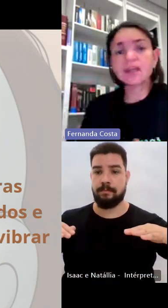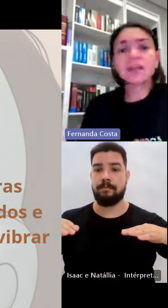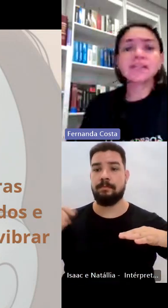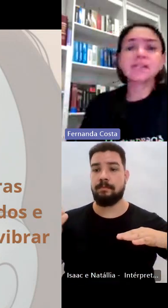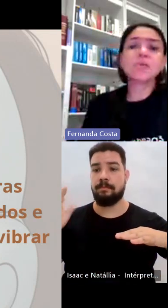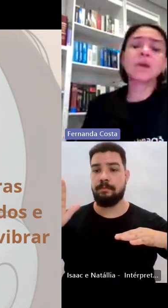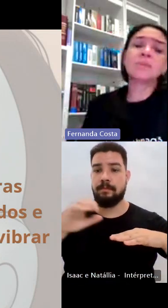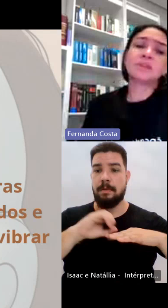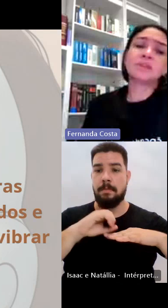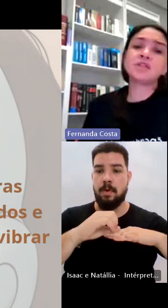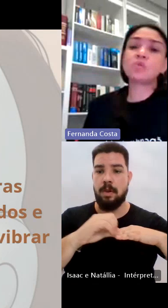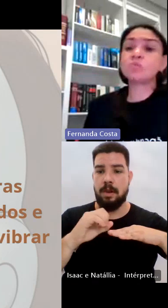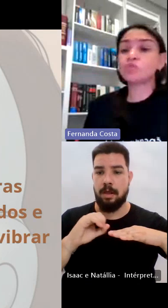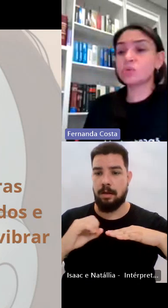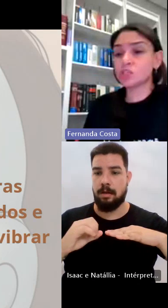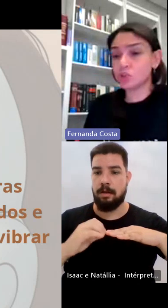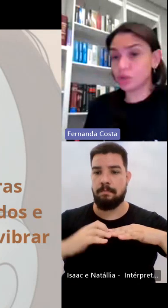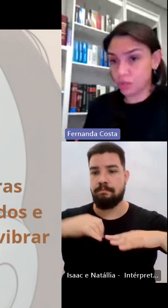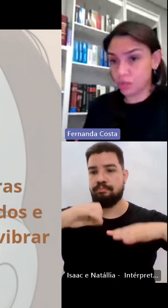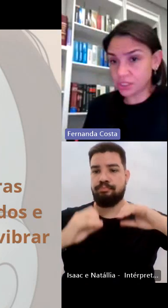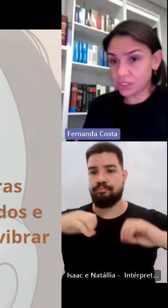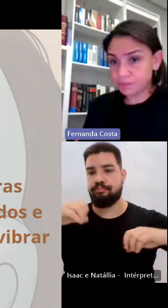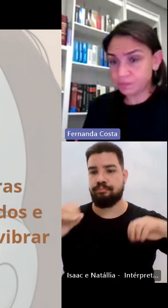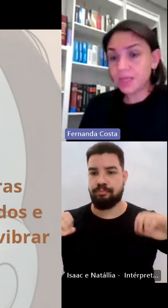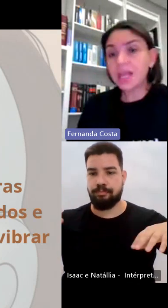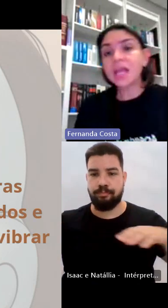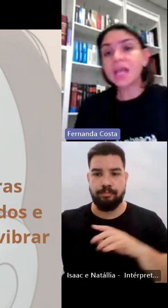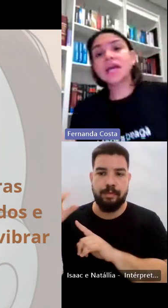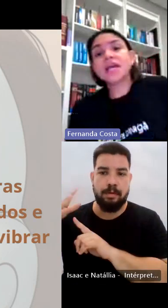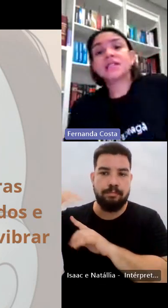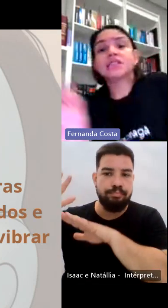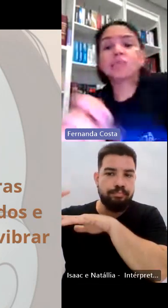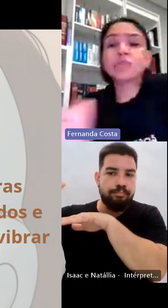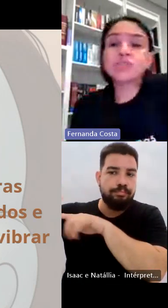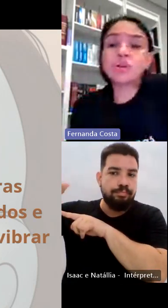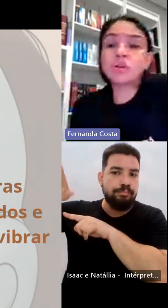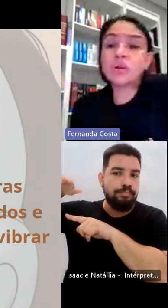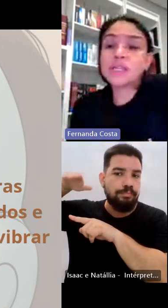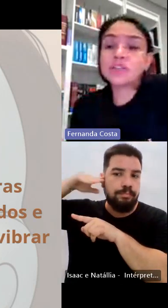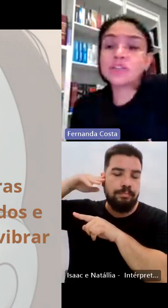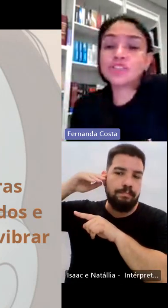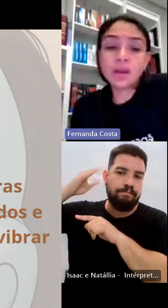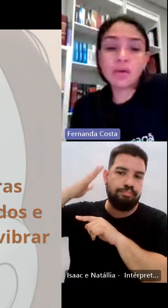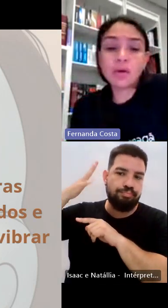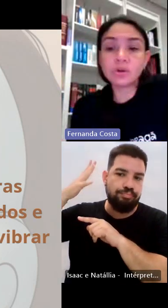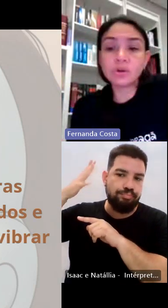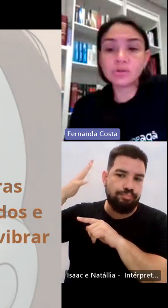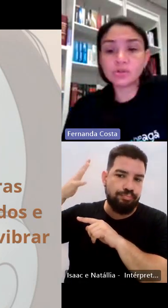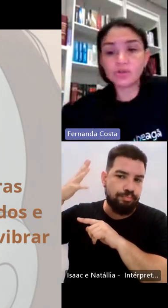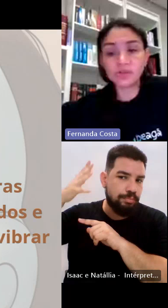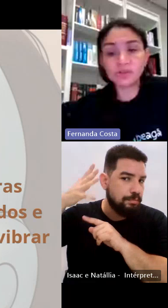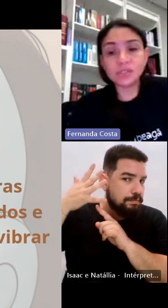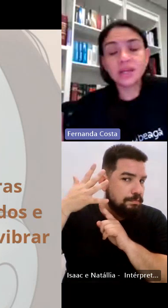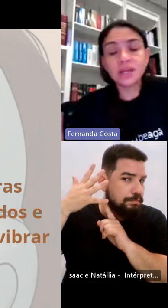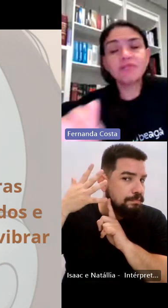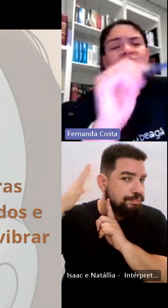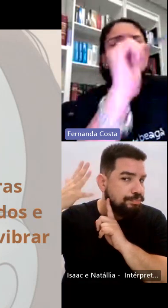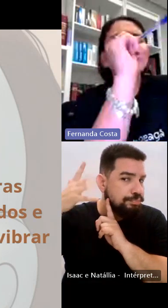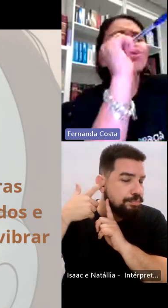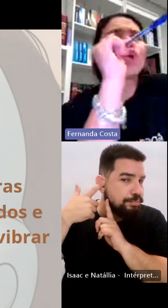ar, que são captadas como ondas sonoras. E aí essas ondas sonoras, elas chegam aos nossos